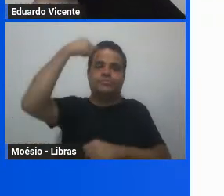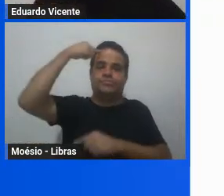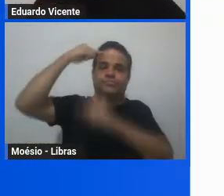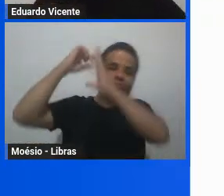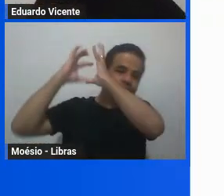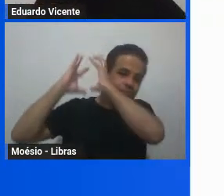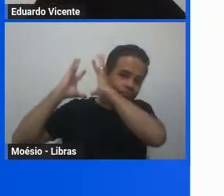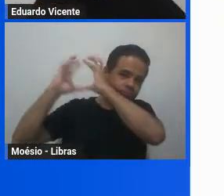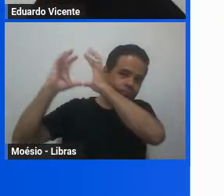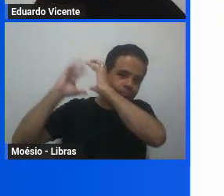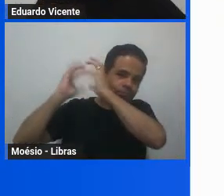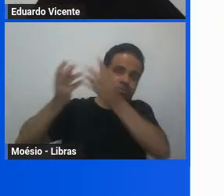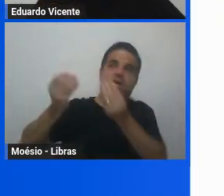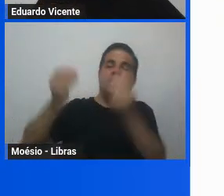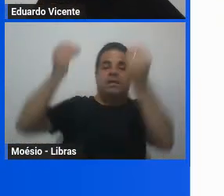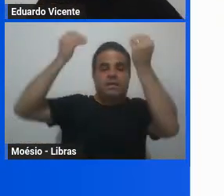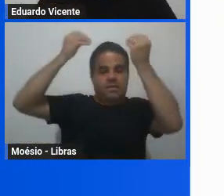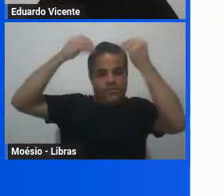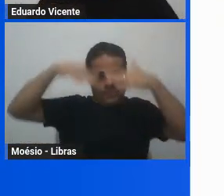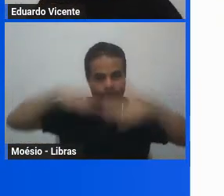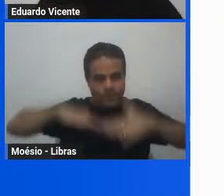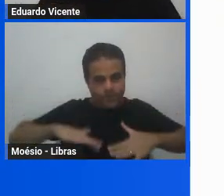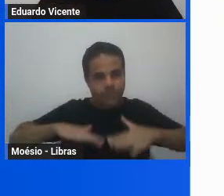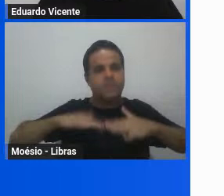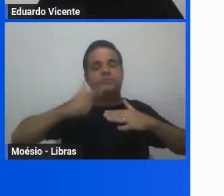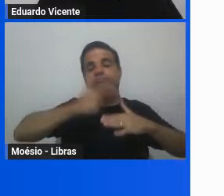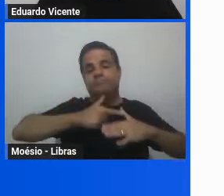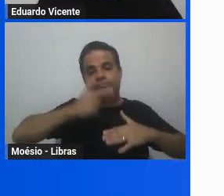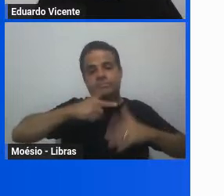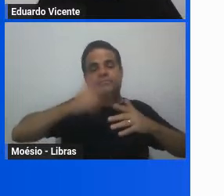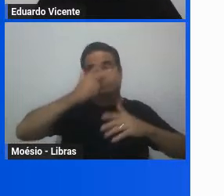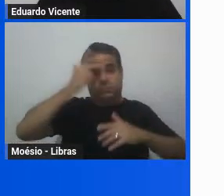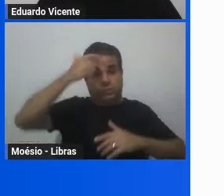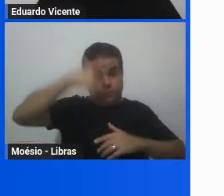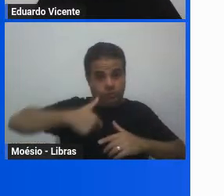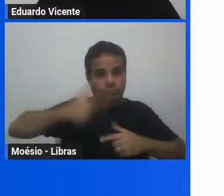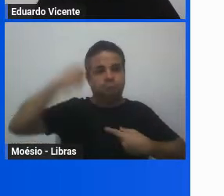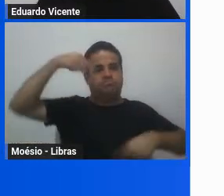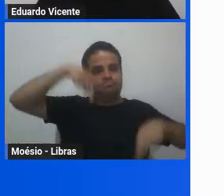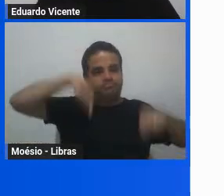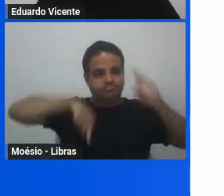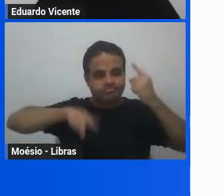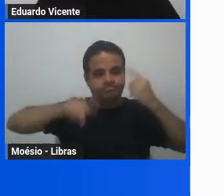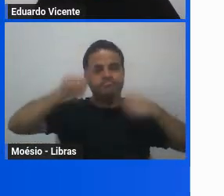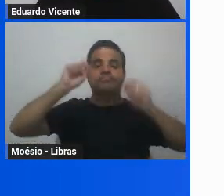vai fornecer oxigênio, e com isso a pessoa acorda.